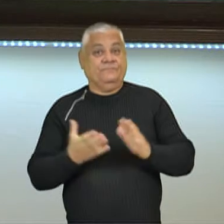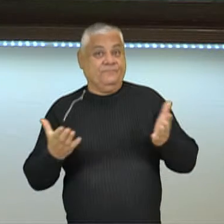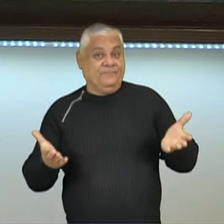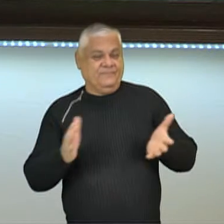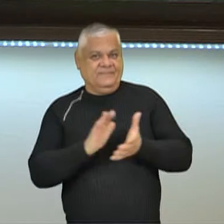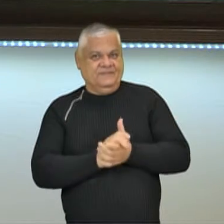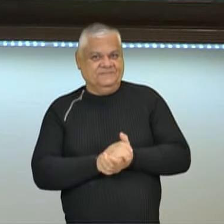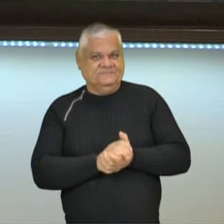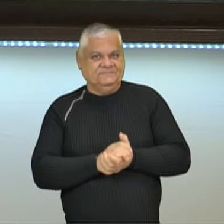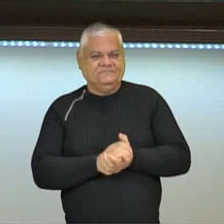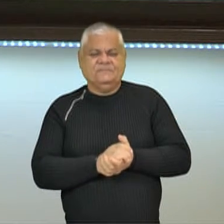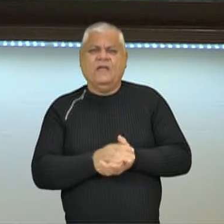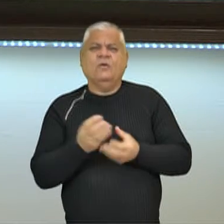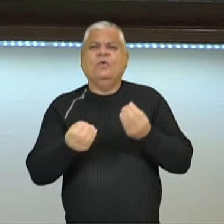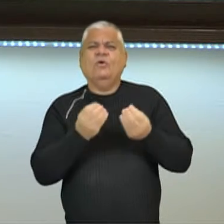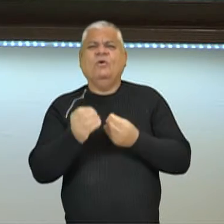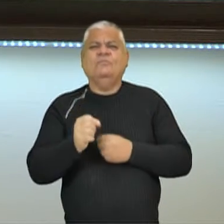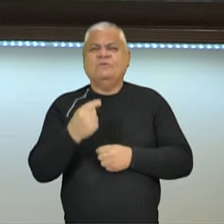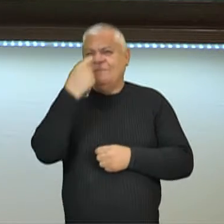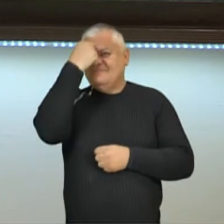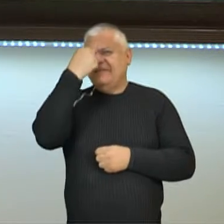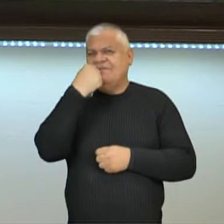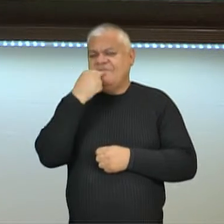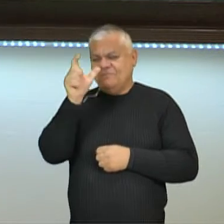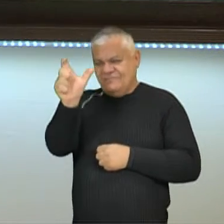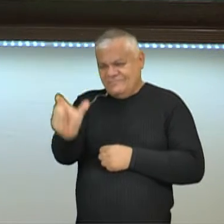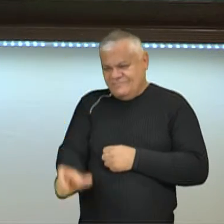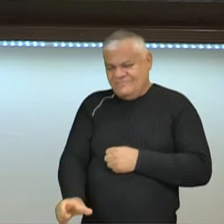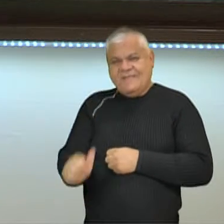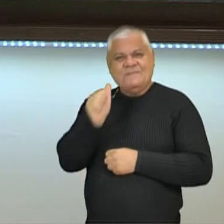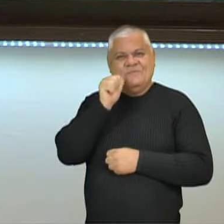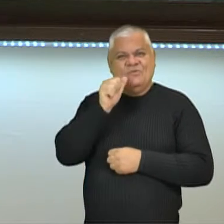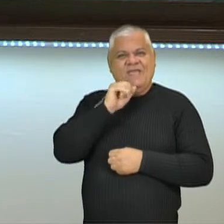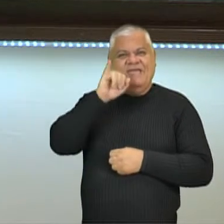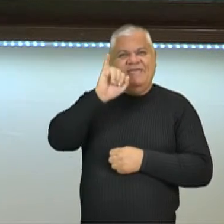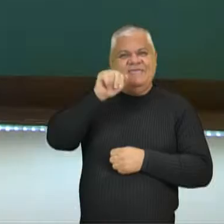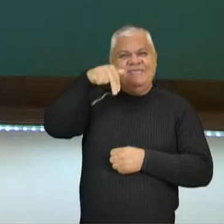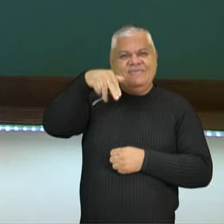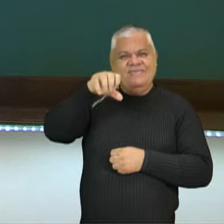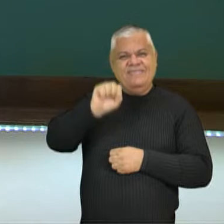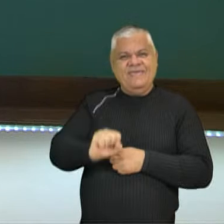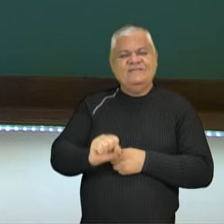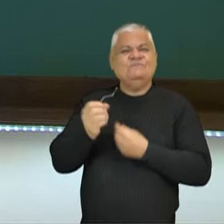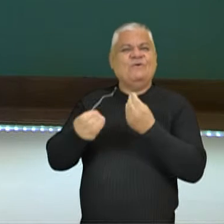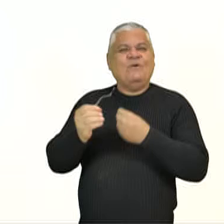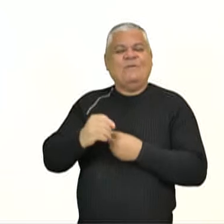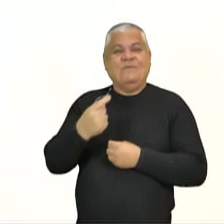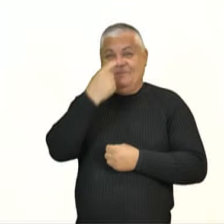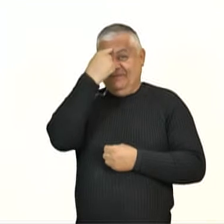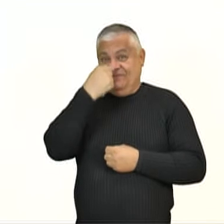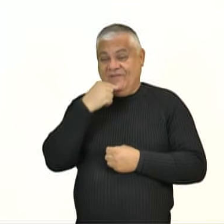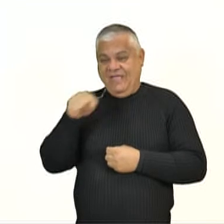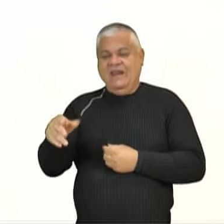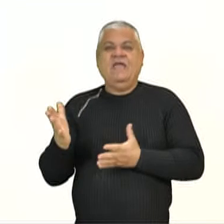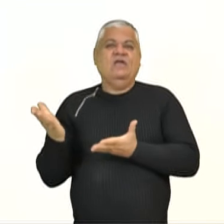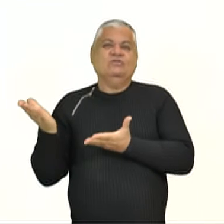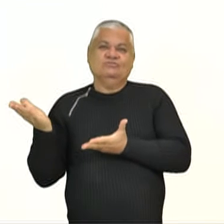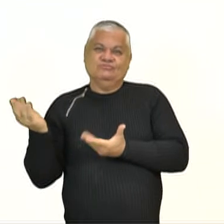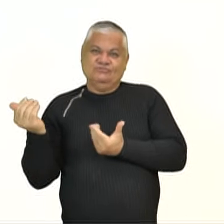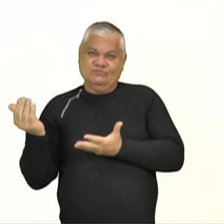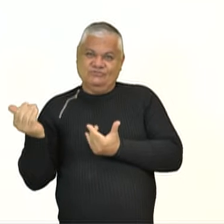Então, estudantes, qual é o perfil psicológico dessa personagem? Vamos lá? Inês é uma jovem que apresenta um